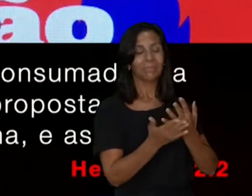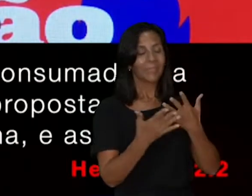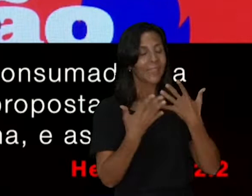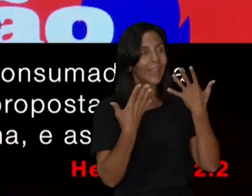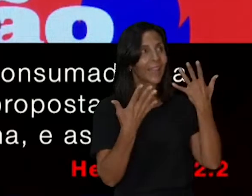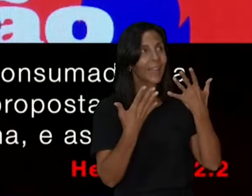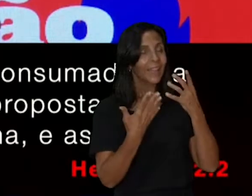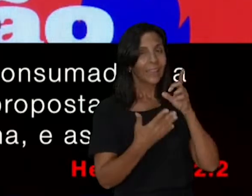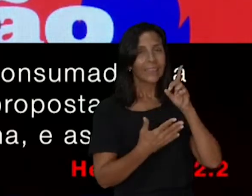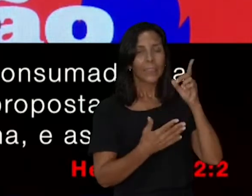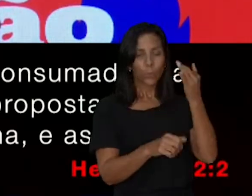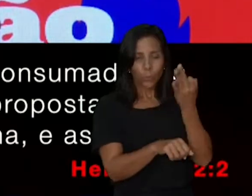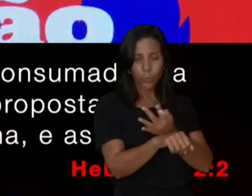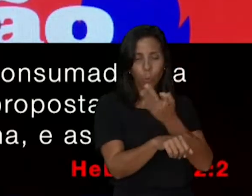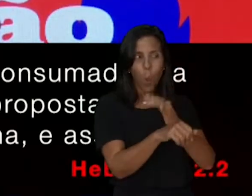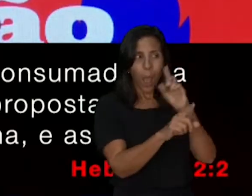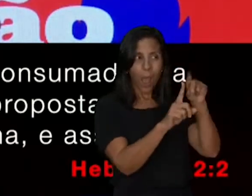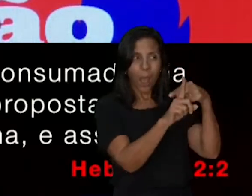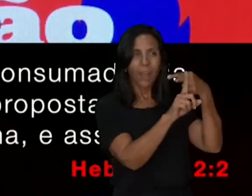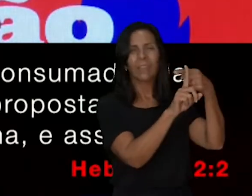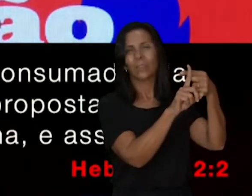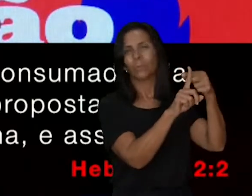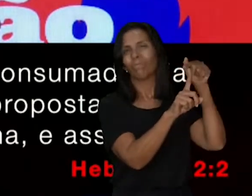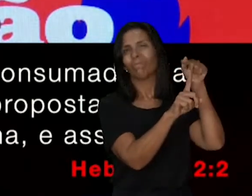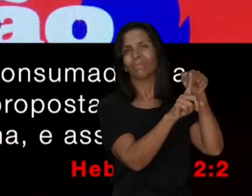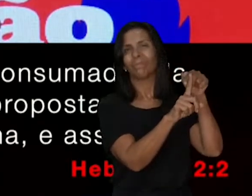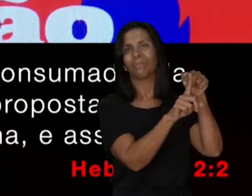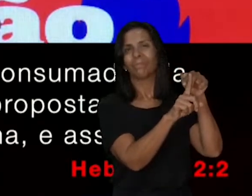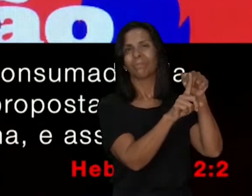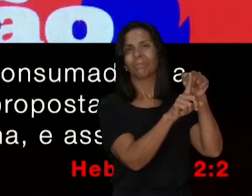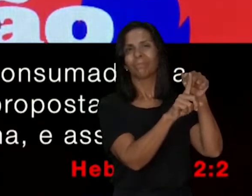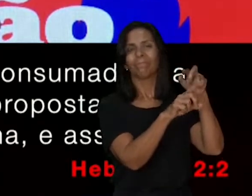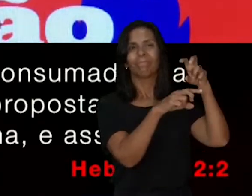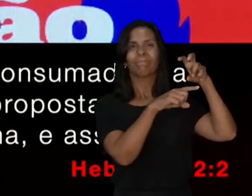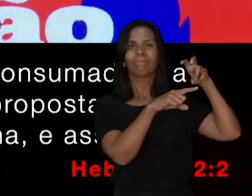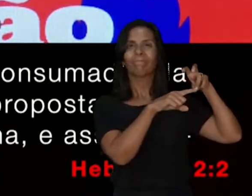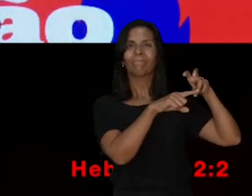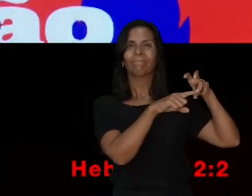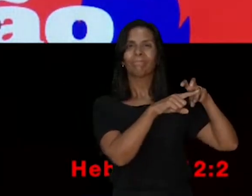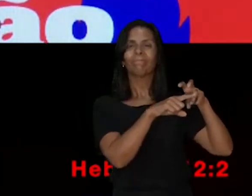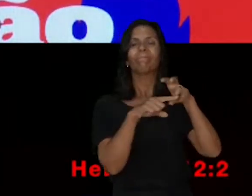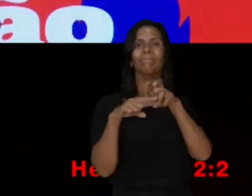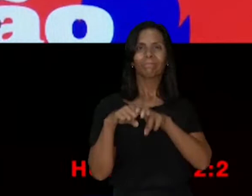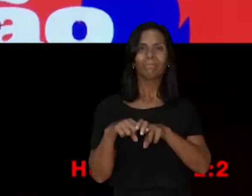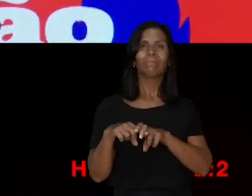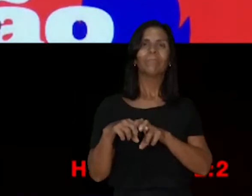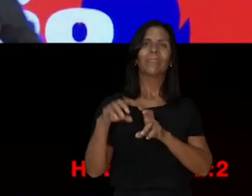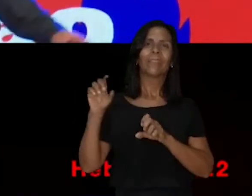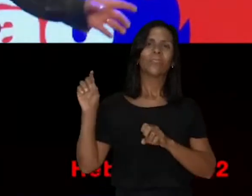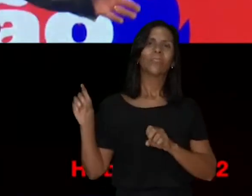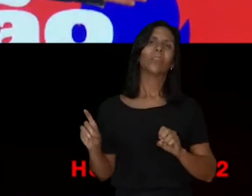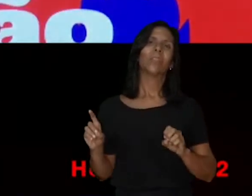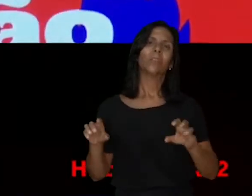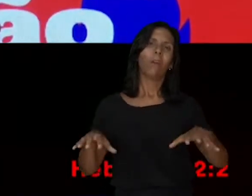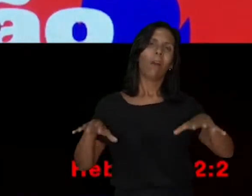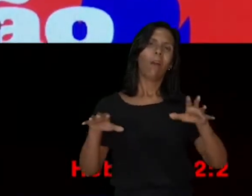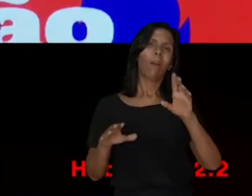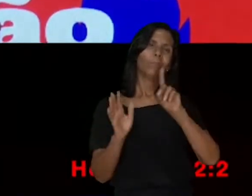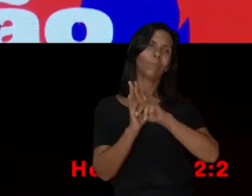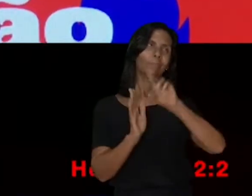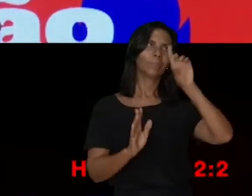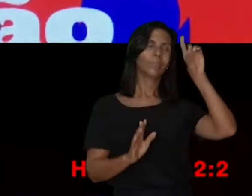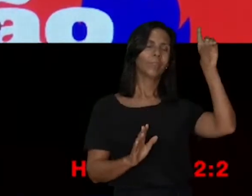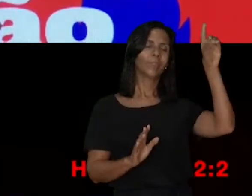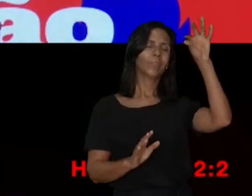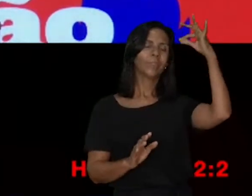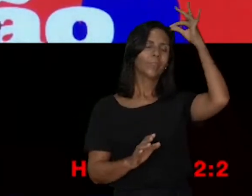suportou a cruz, desprezando a vergonha, e assentou-se à direita do trono de Deus. Espírito Santo de Deus,